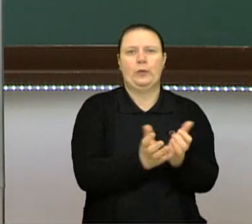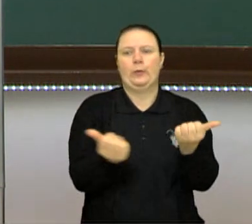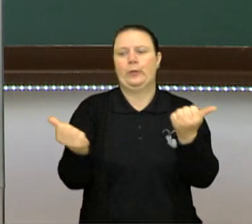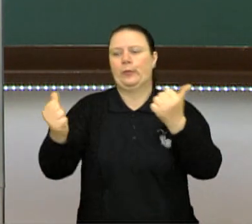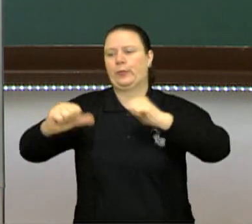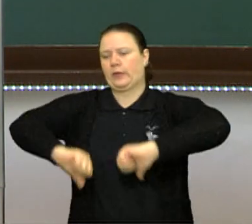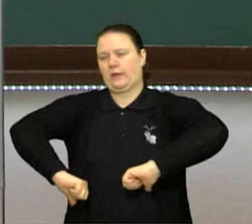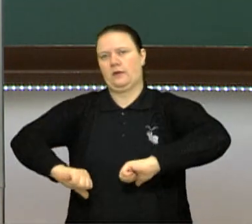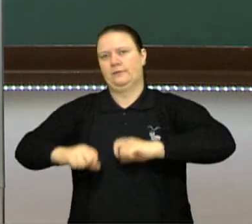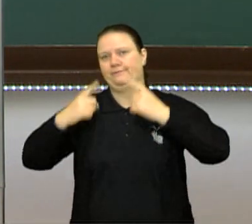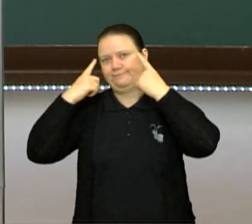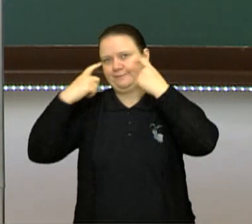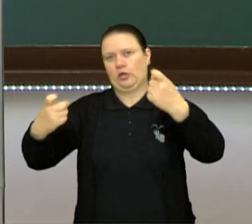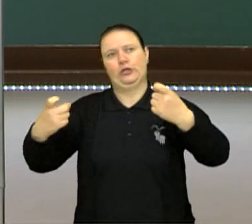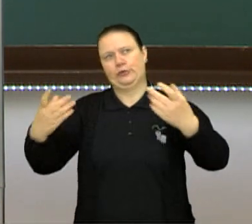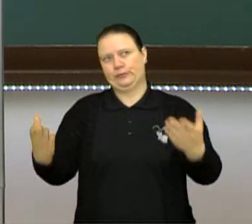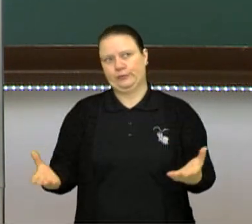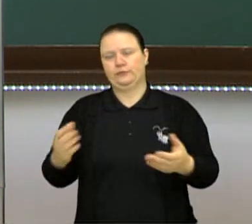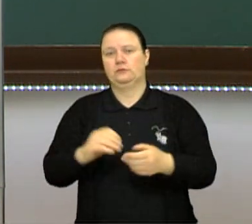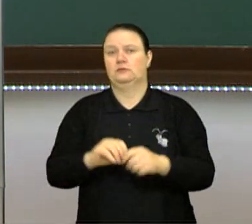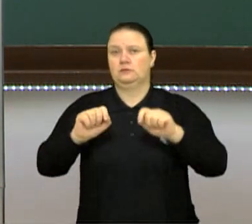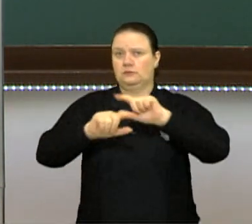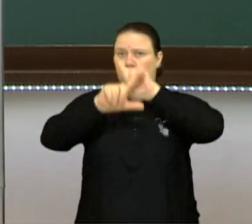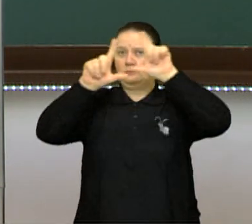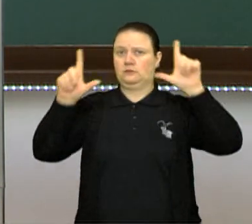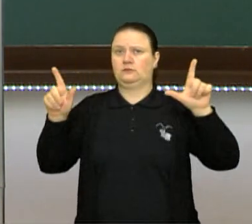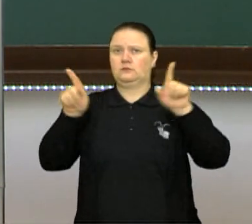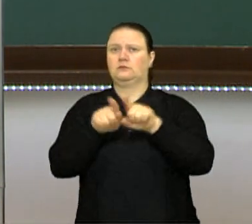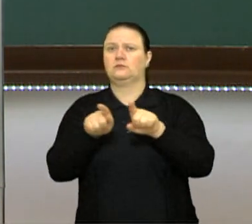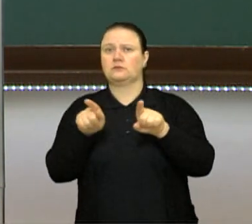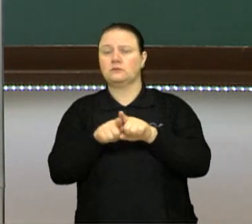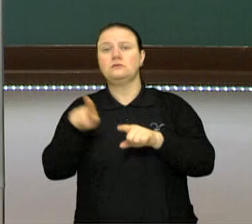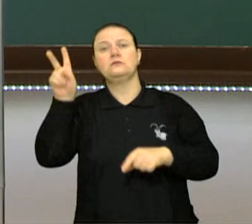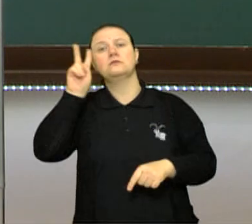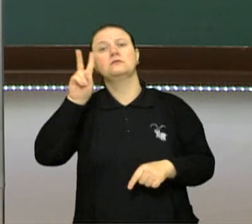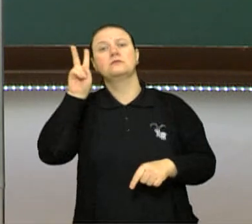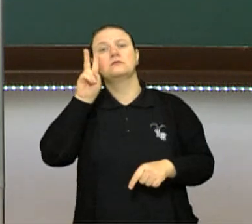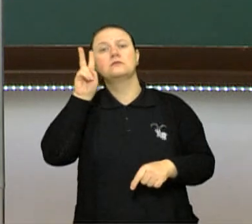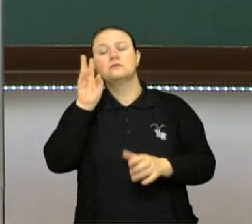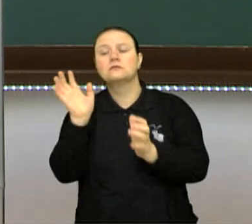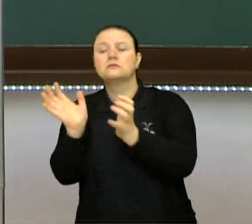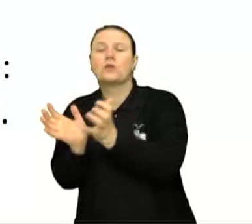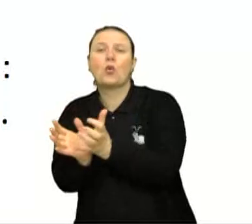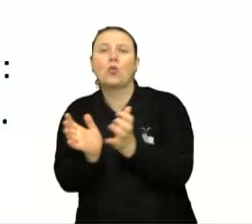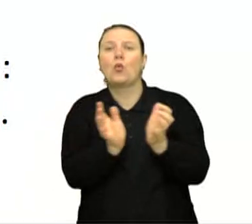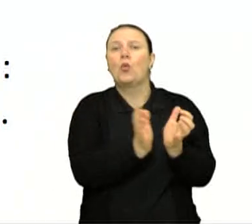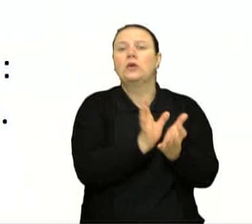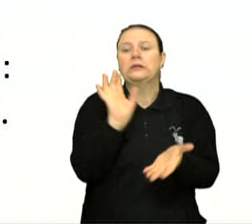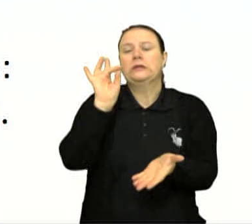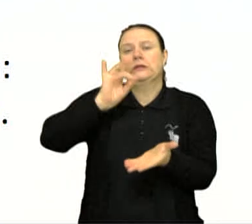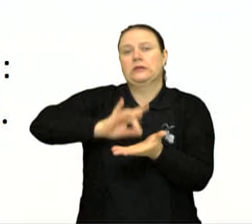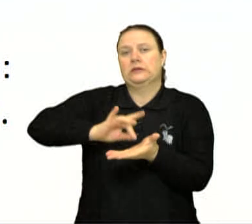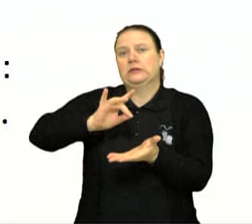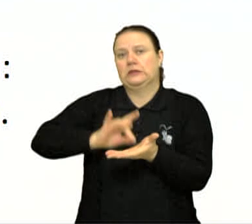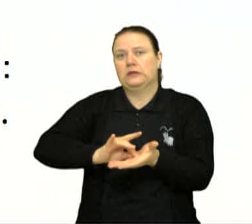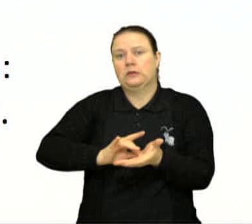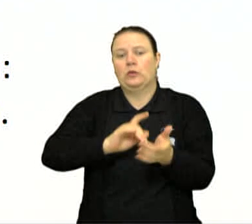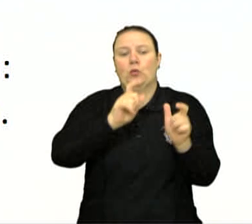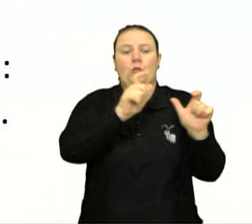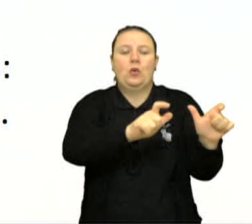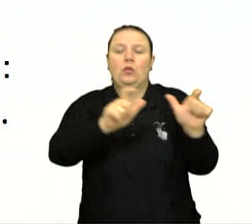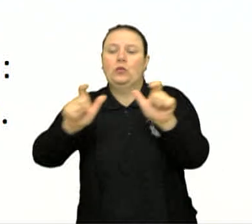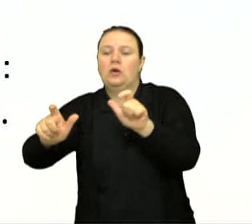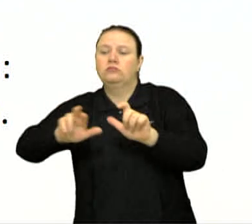cometem atos de violência. Claro que isso também remete à situação de grupos que se estabelecem em outras